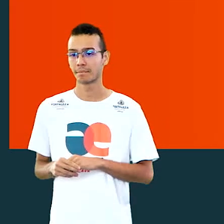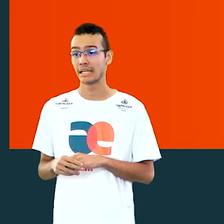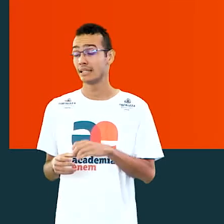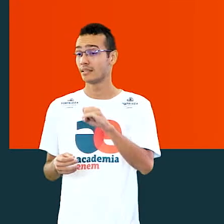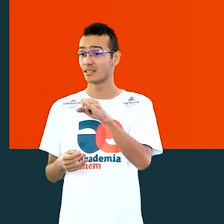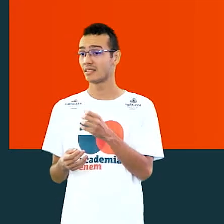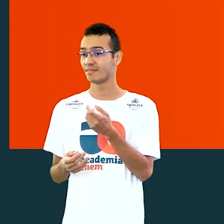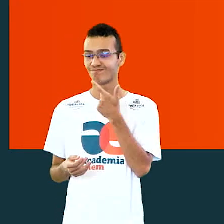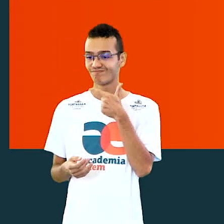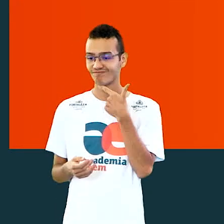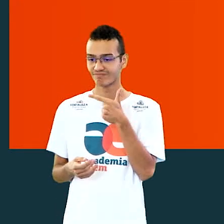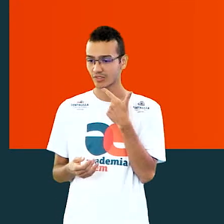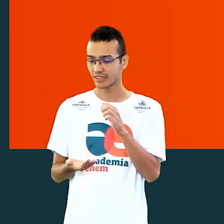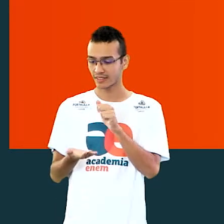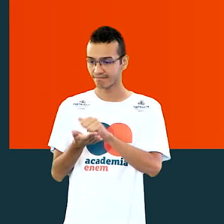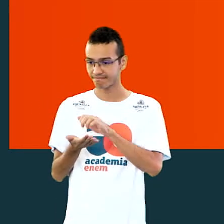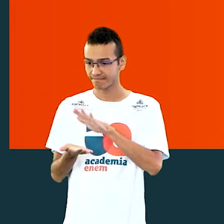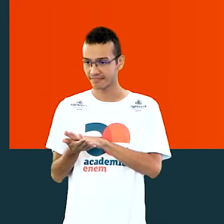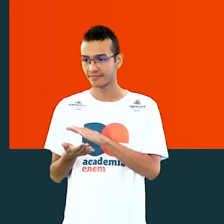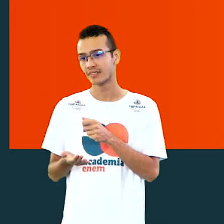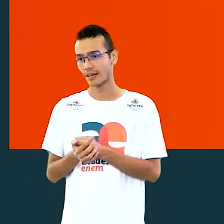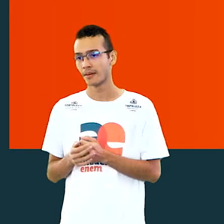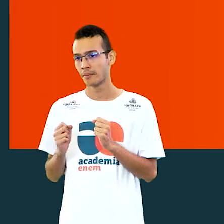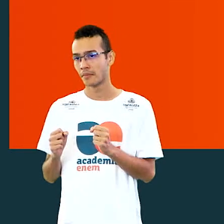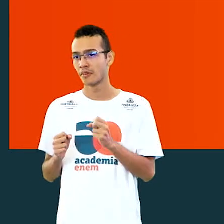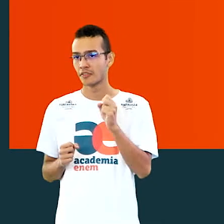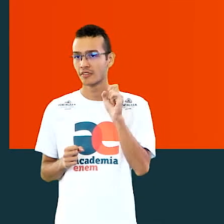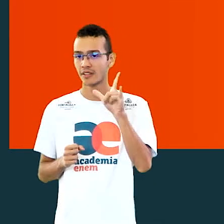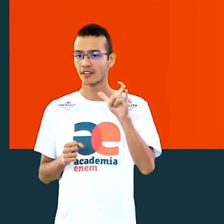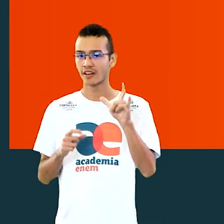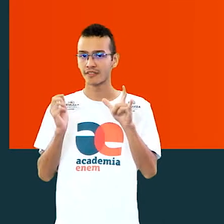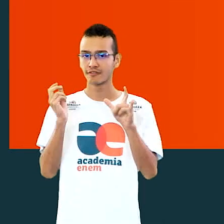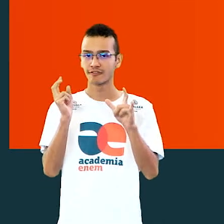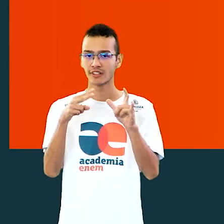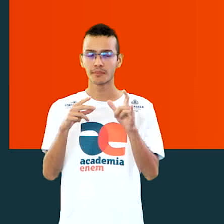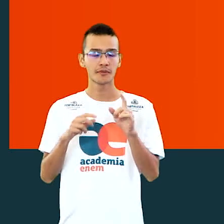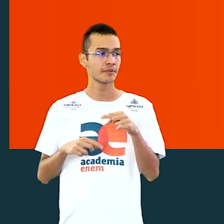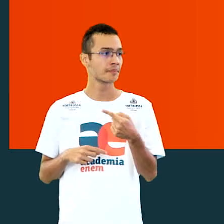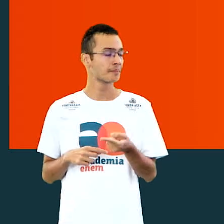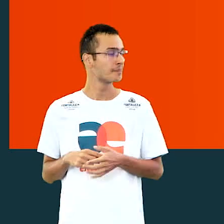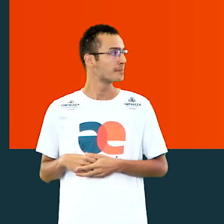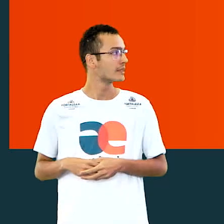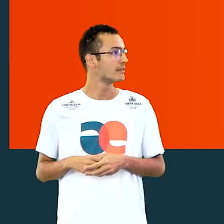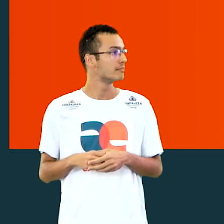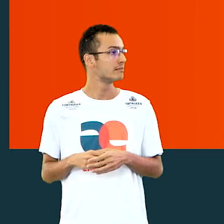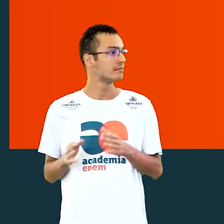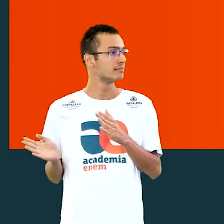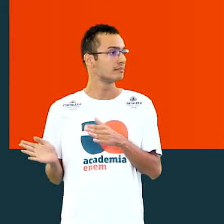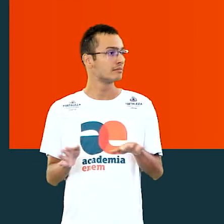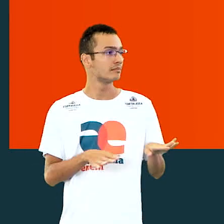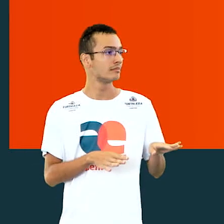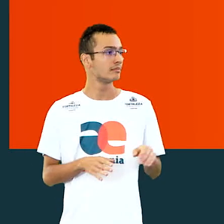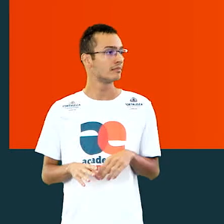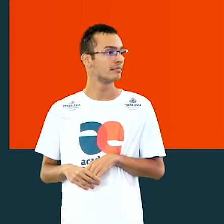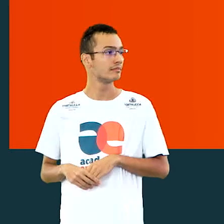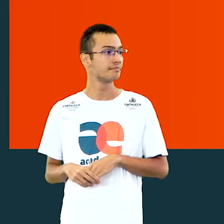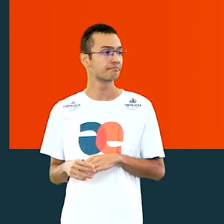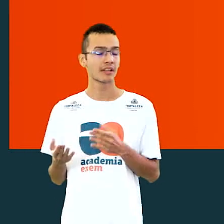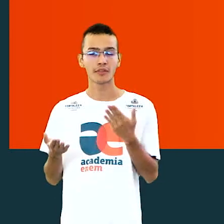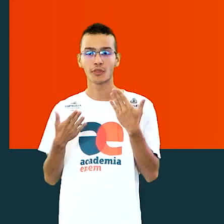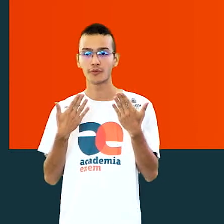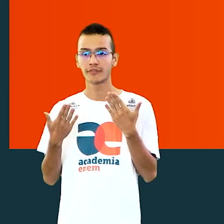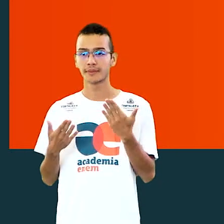pode acompanhar, marcar o item, vocês terão todas as resoluções. Fechou? Vamos lá. Vamos para a próxima. Oi? Quer que eu vá aí?